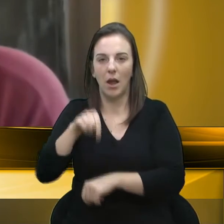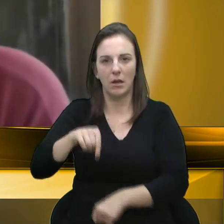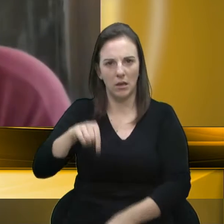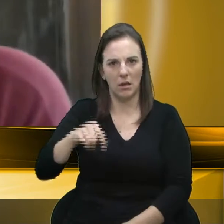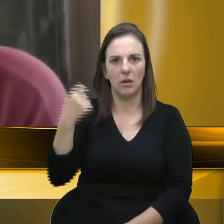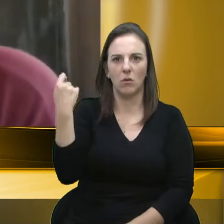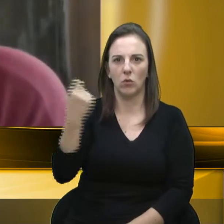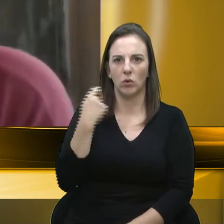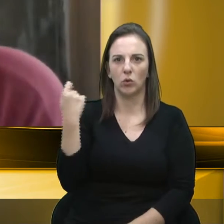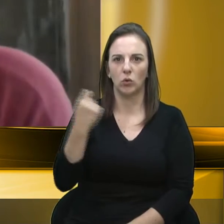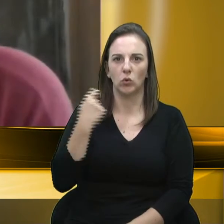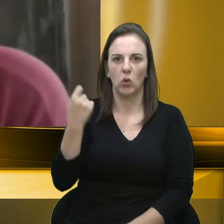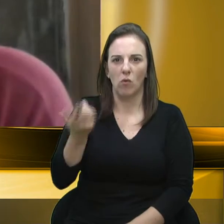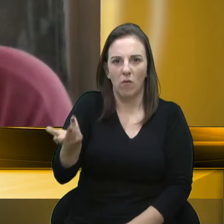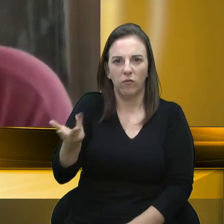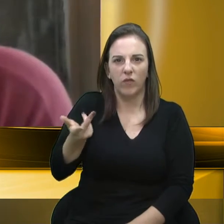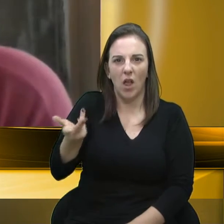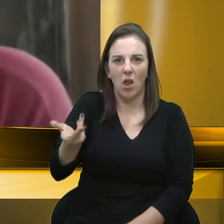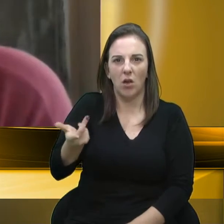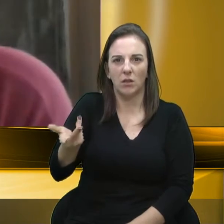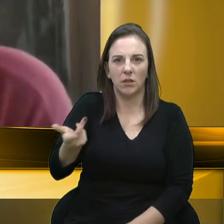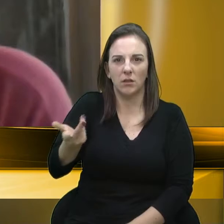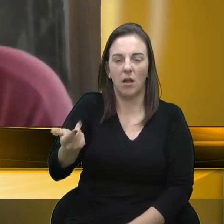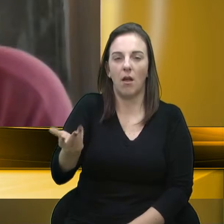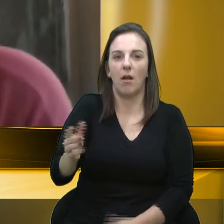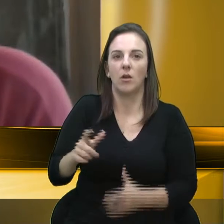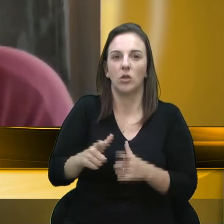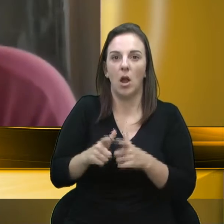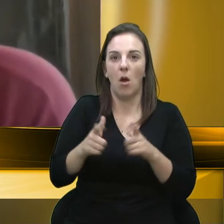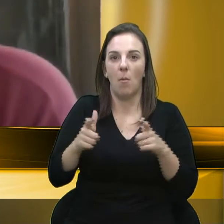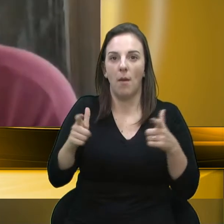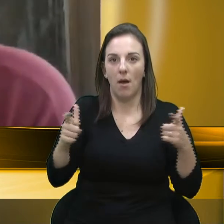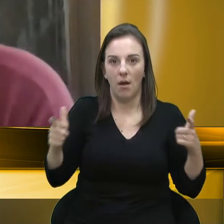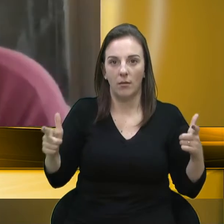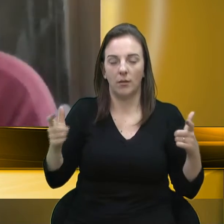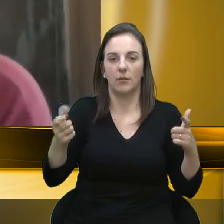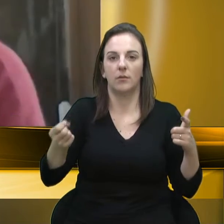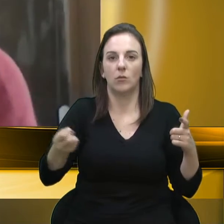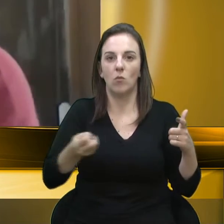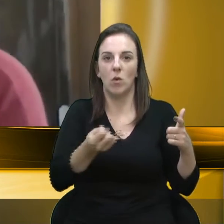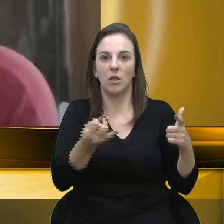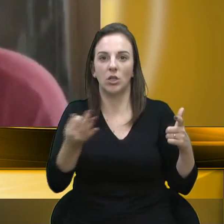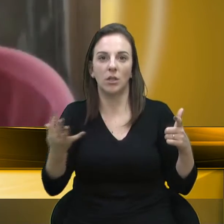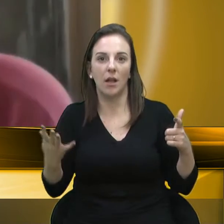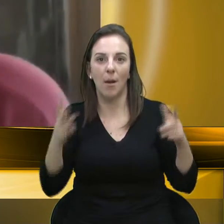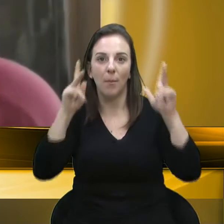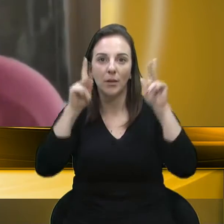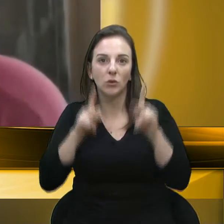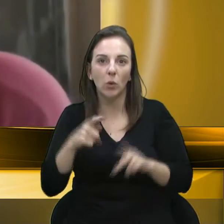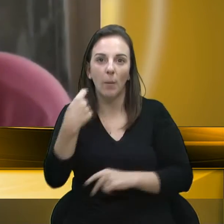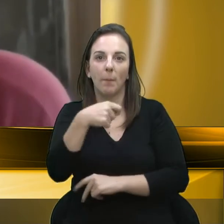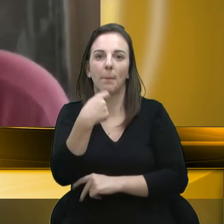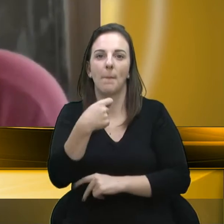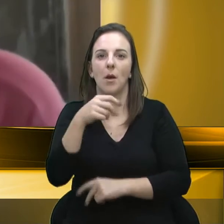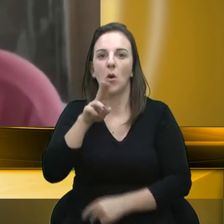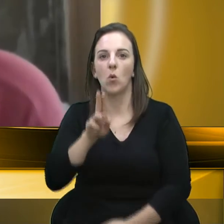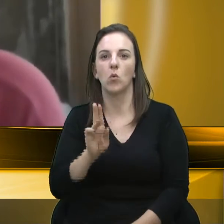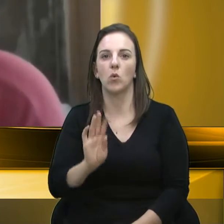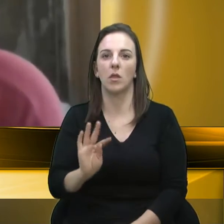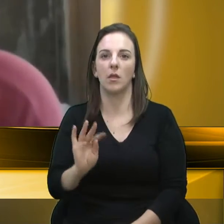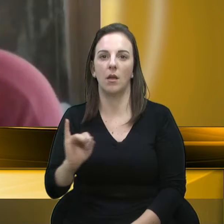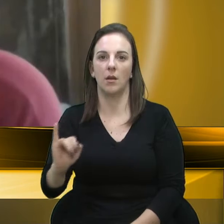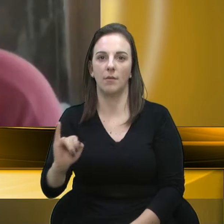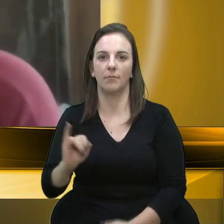a velocidade de aumento de pessoas que necessitam de leitos de UTI, né?